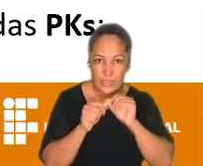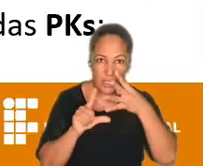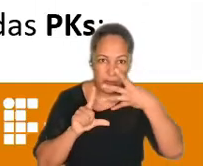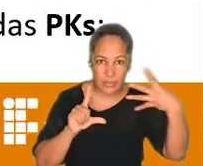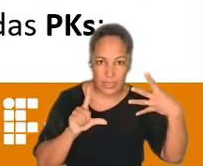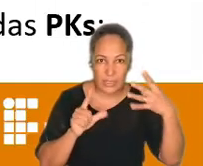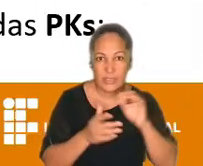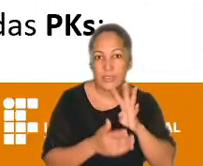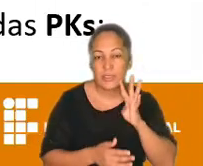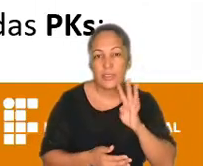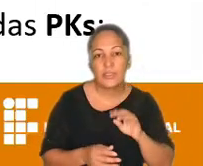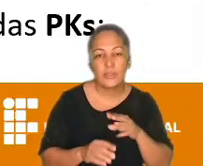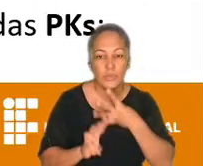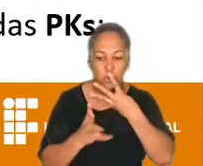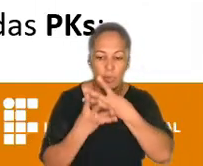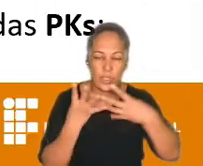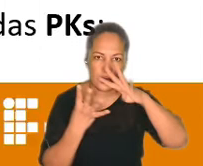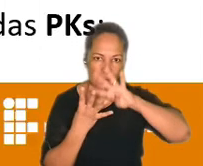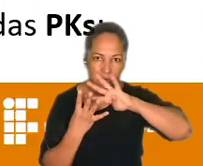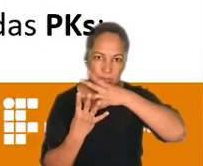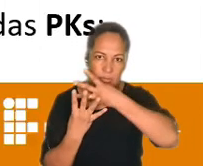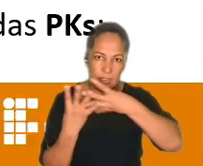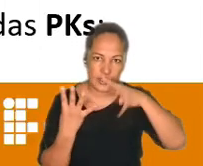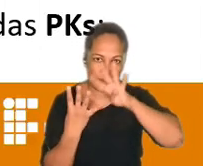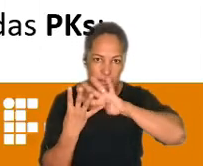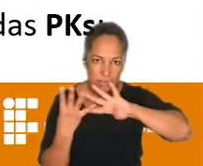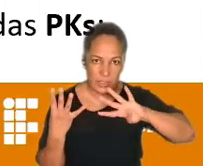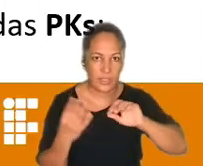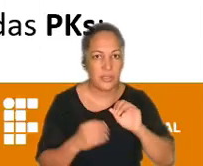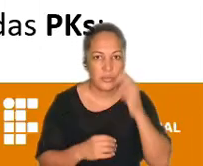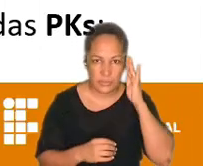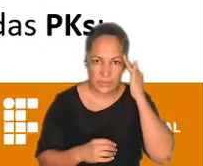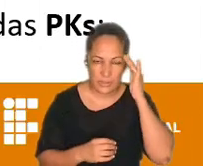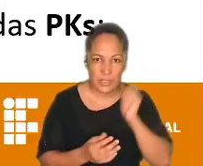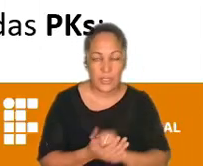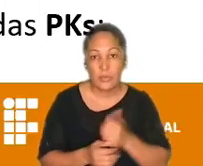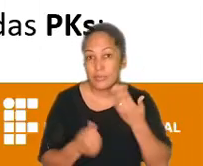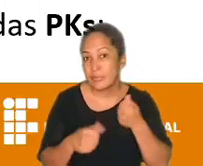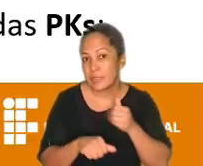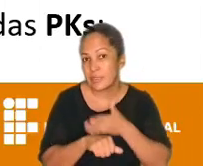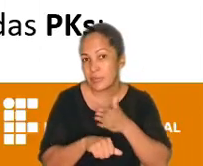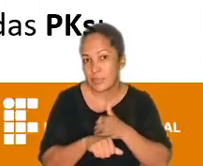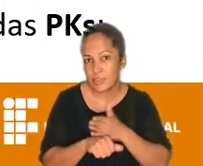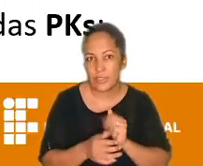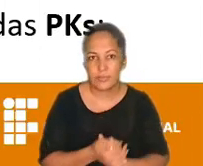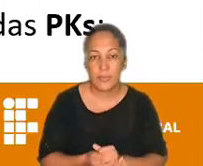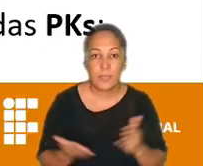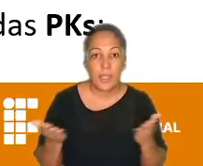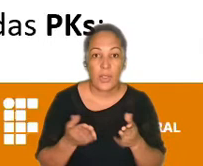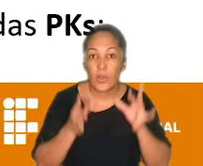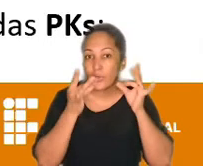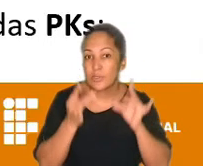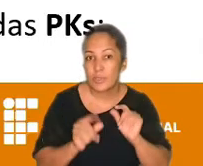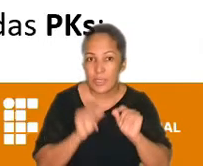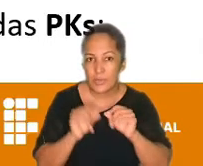Espero que sim. Viu como é que é fácil? A gente tem que ir praticando para ir treinando. Vamos falar agora das chaves estrangeiras, galera. A